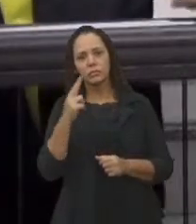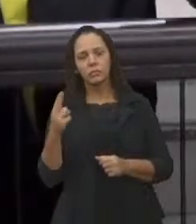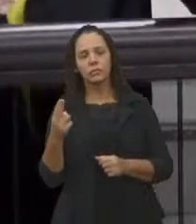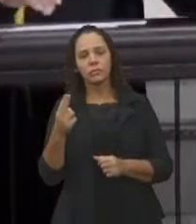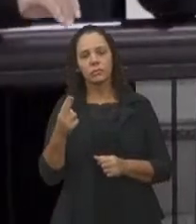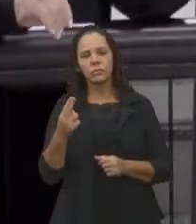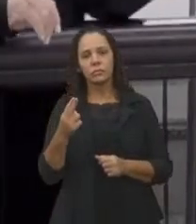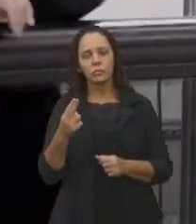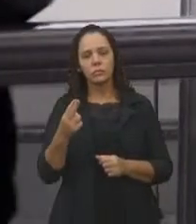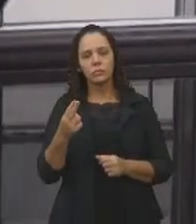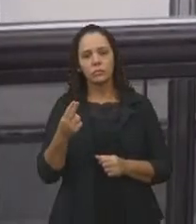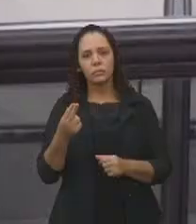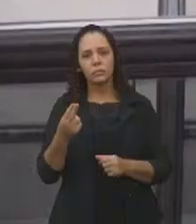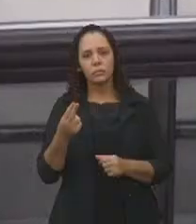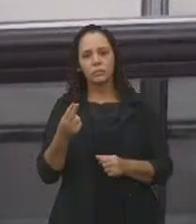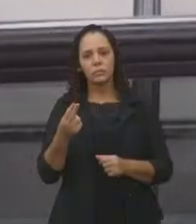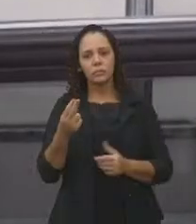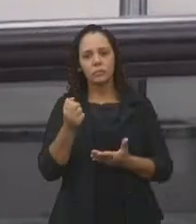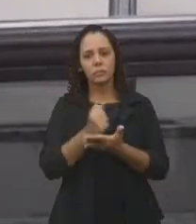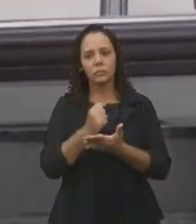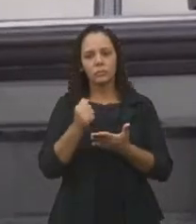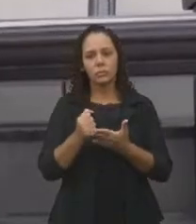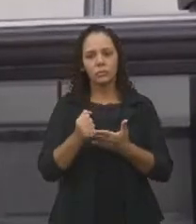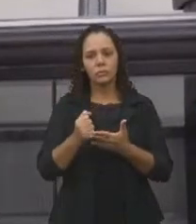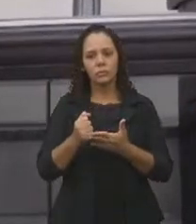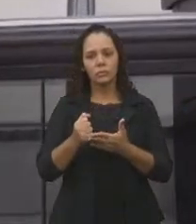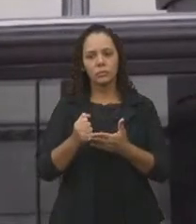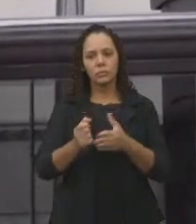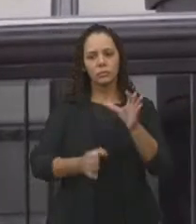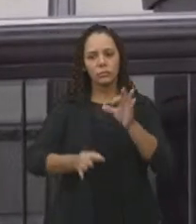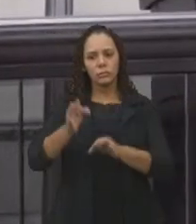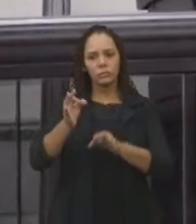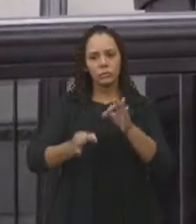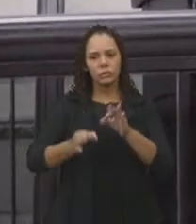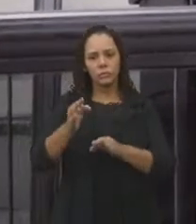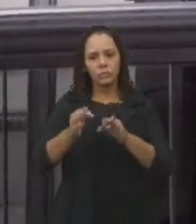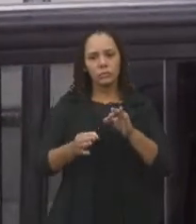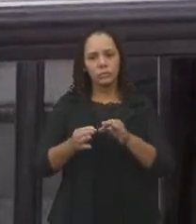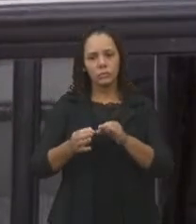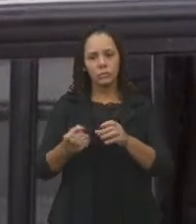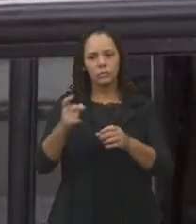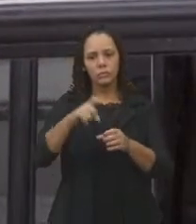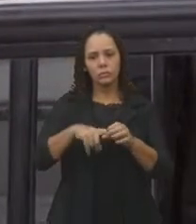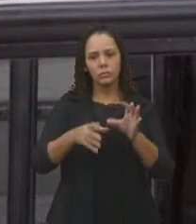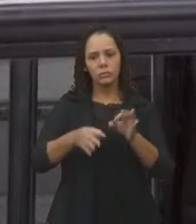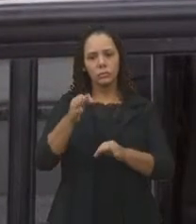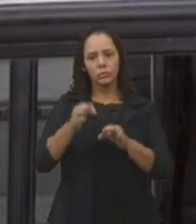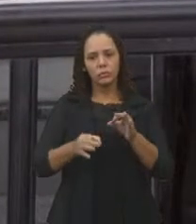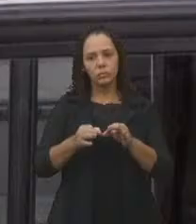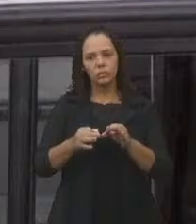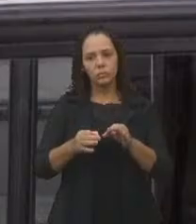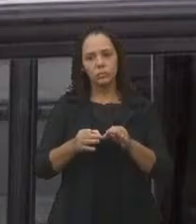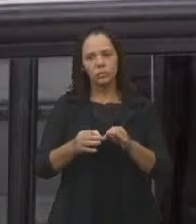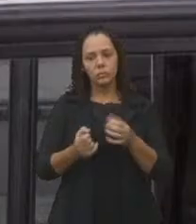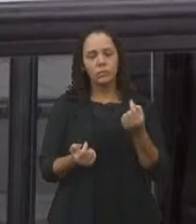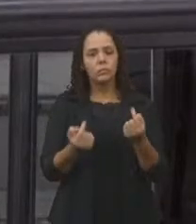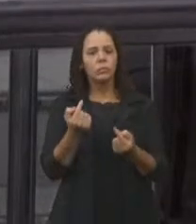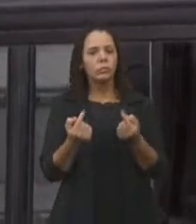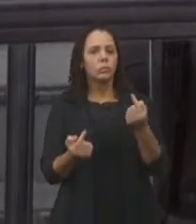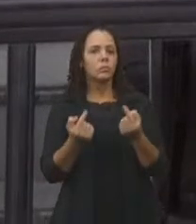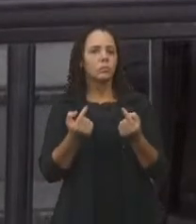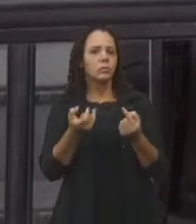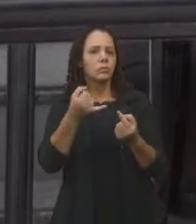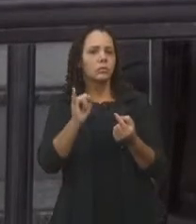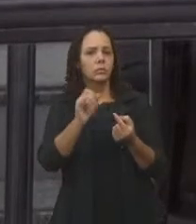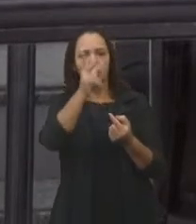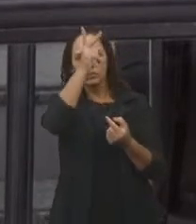acordo judicial que fala, né? Acordo recuperação judicial. Em qual patamar estaria a Prefeitura de Jacareí se ela